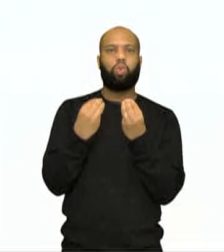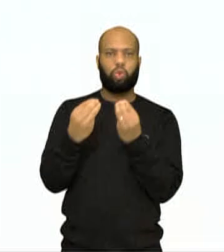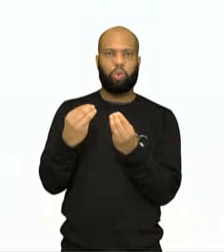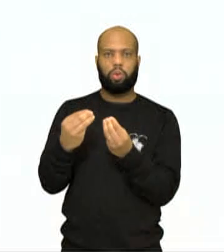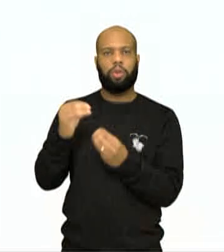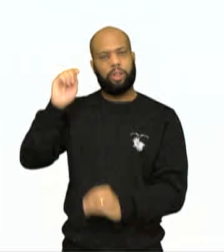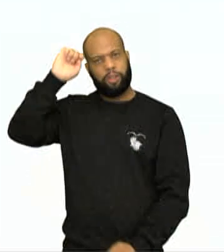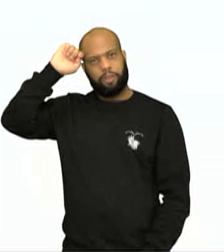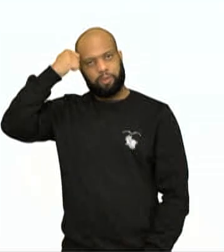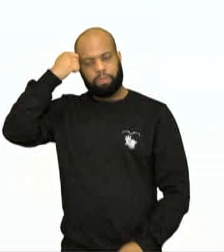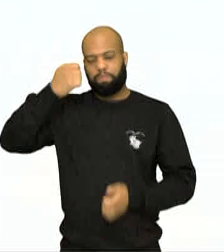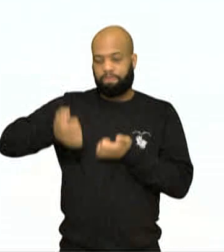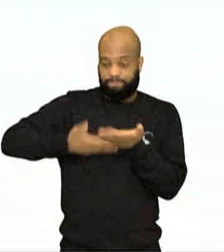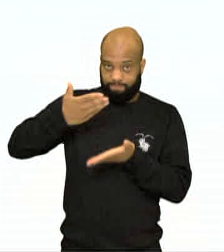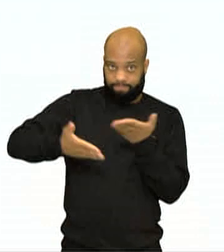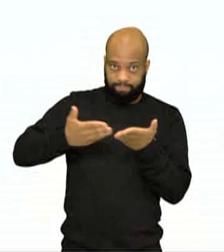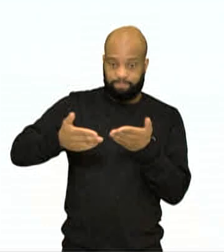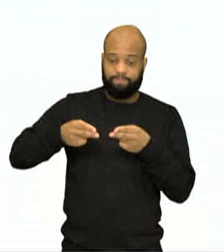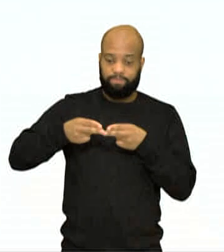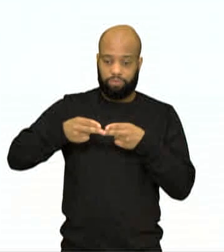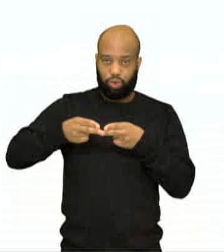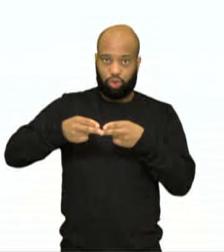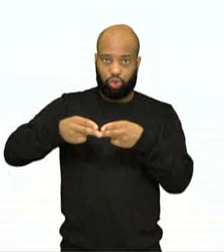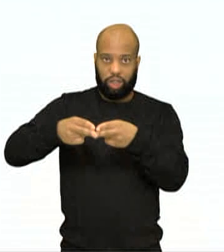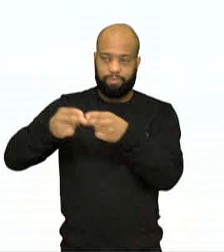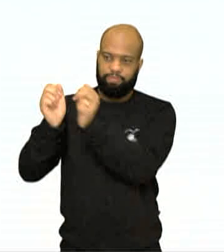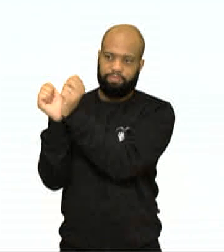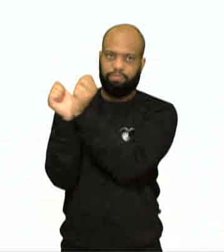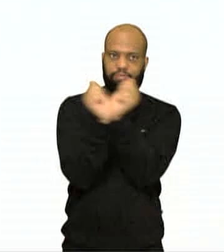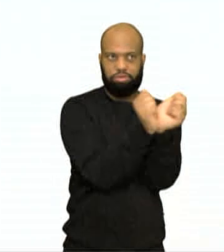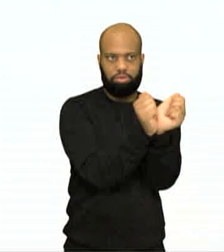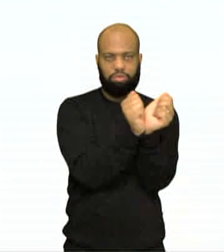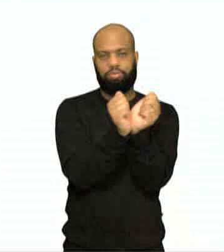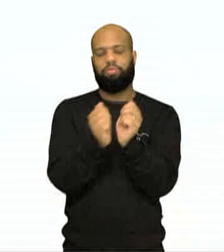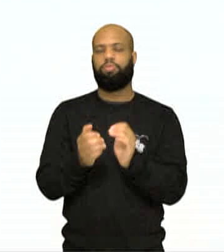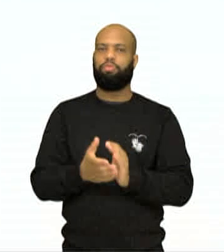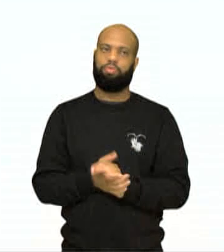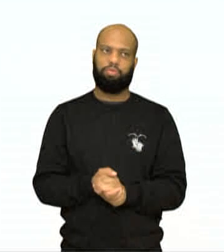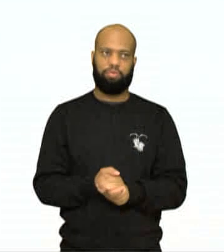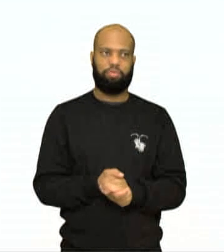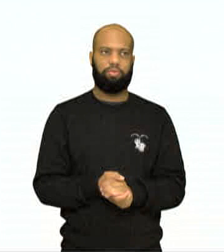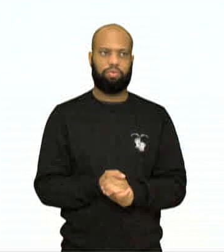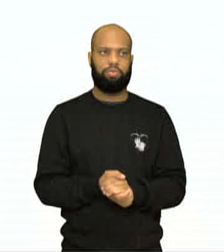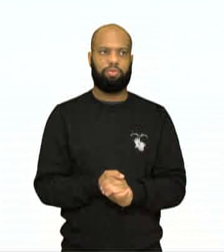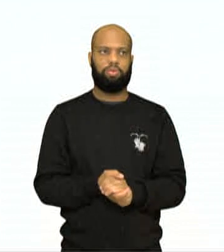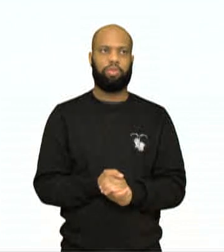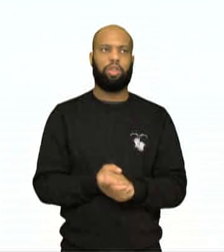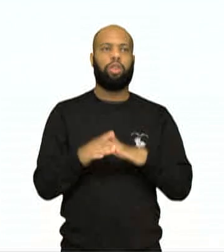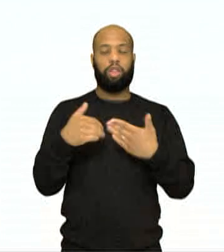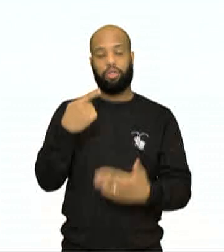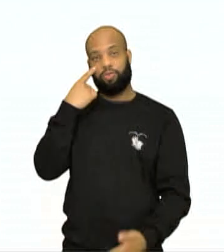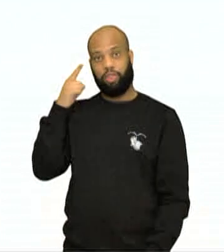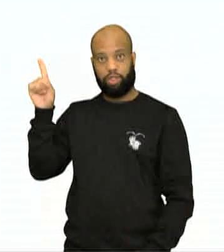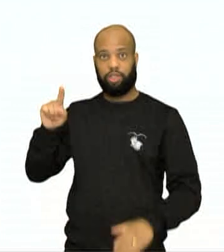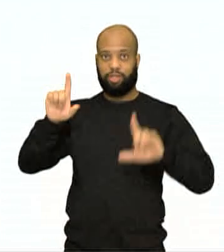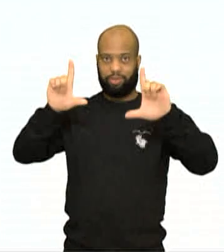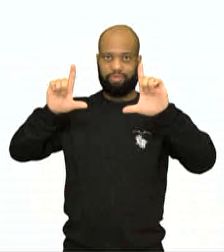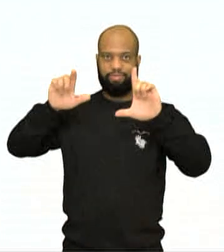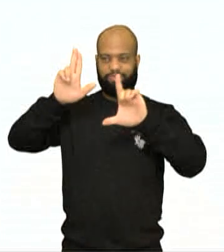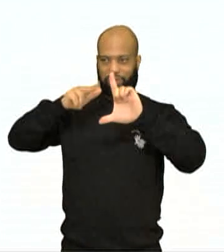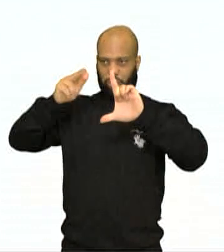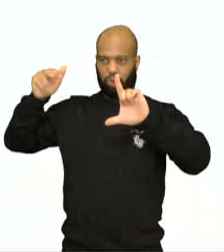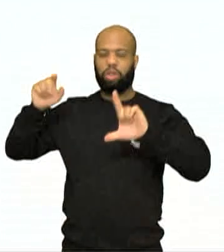tratado, podemos falar dos navios que traziam eles para o nosso país, os chamados navios negreiros, né? Através da